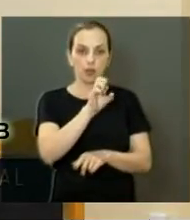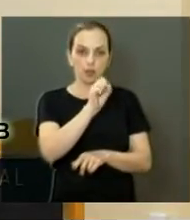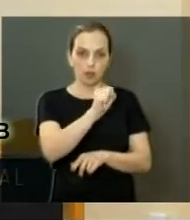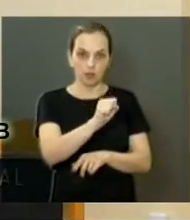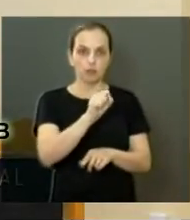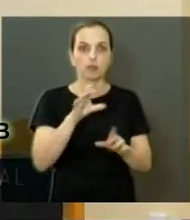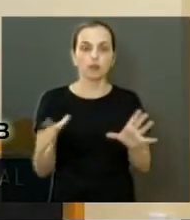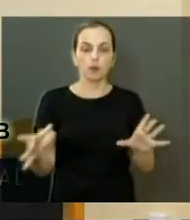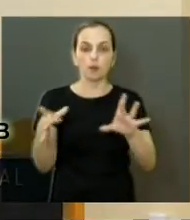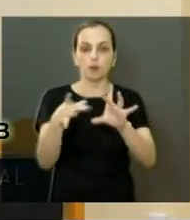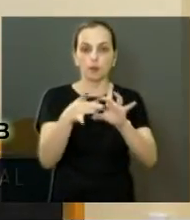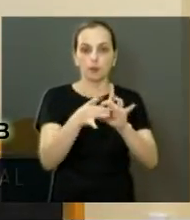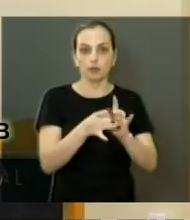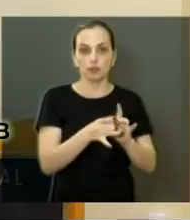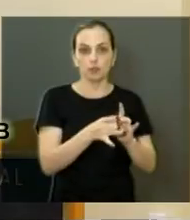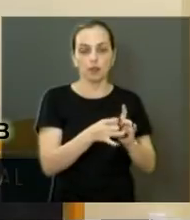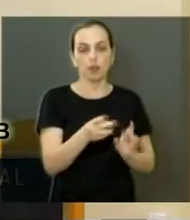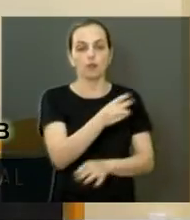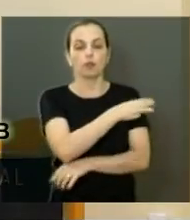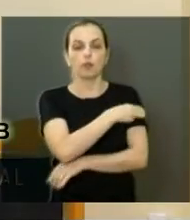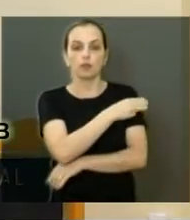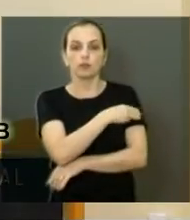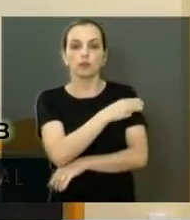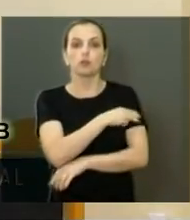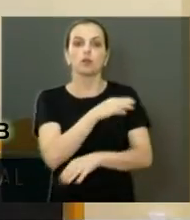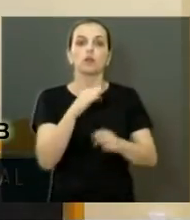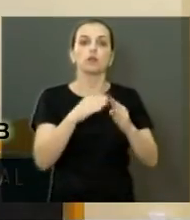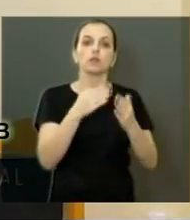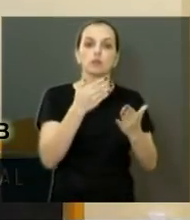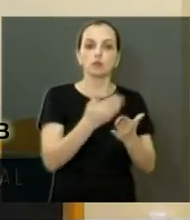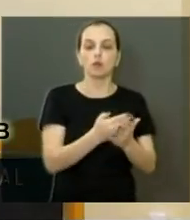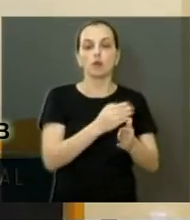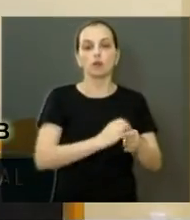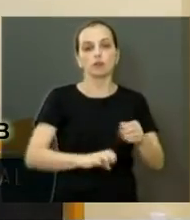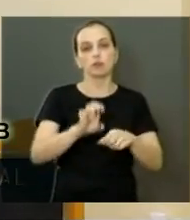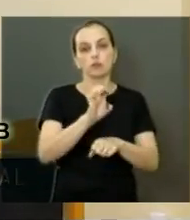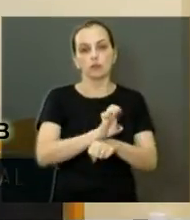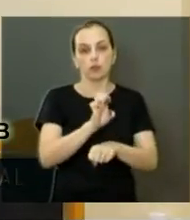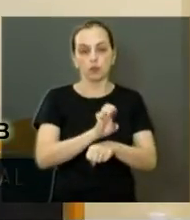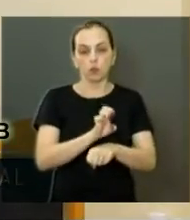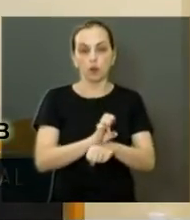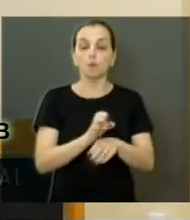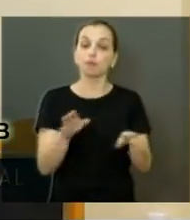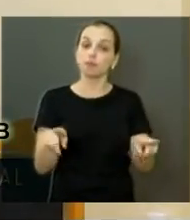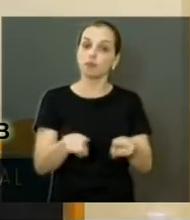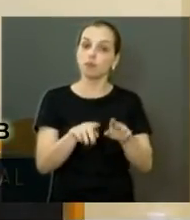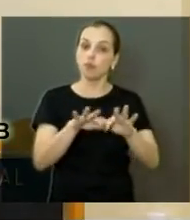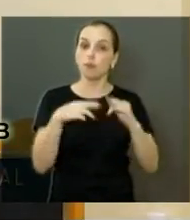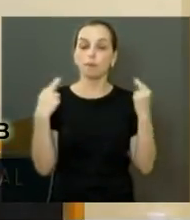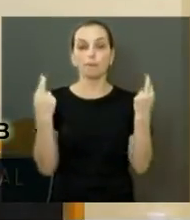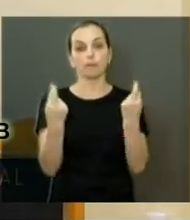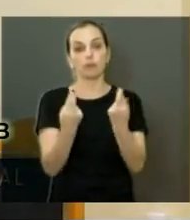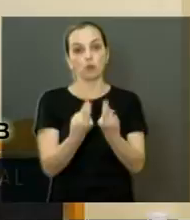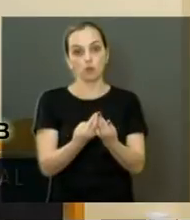terceiros anos das escolas estaduais. E também já fizemos uma reunião com o prefeito e a